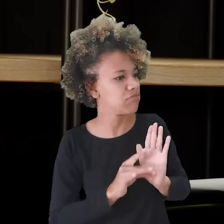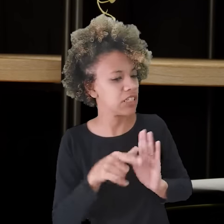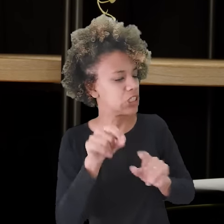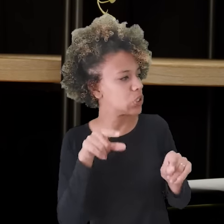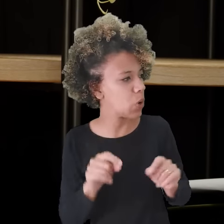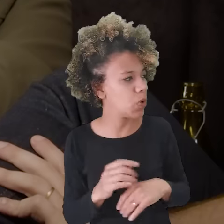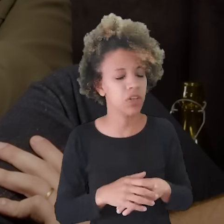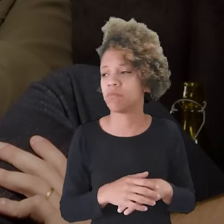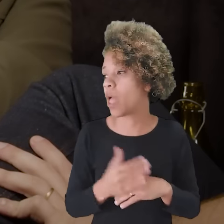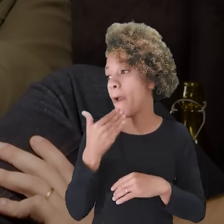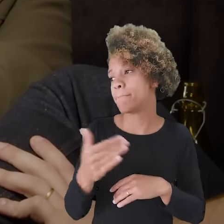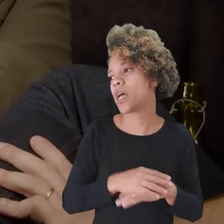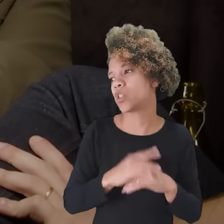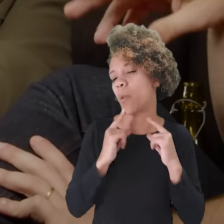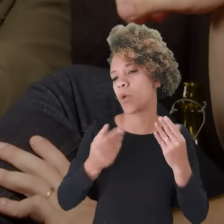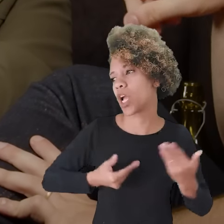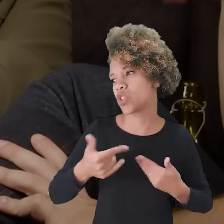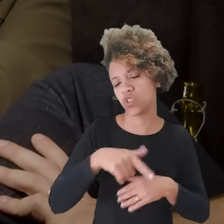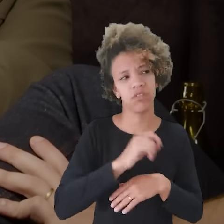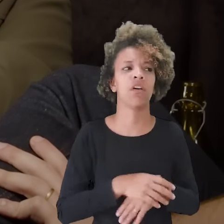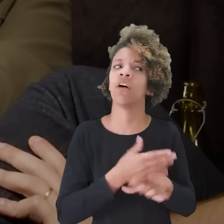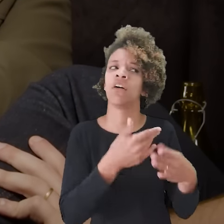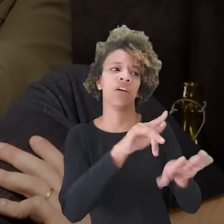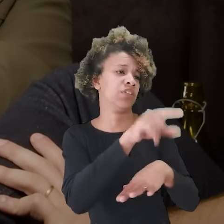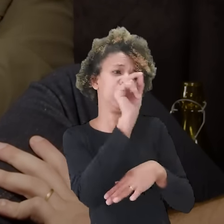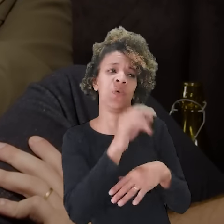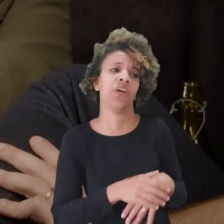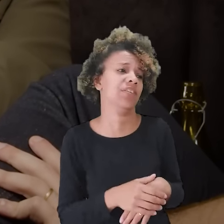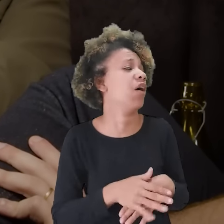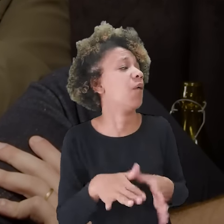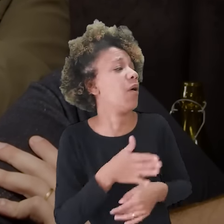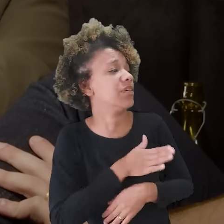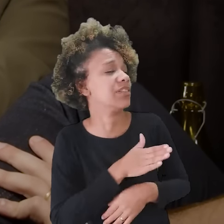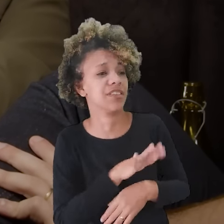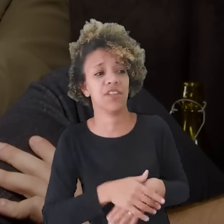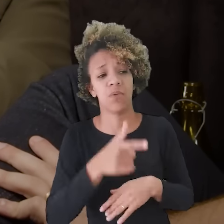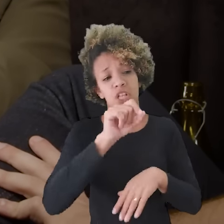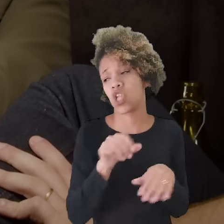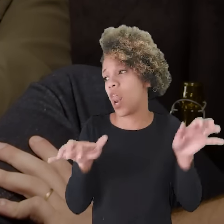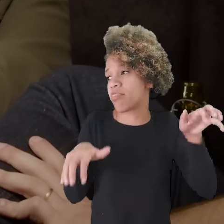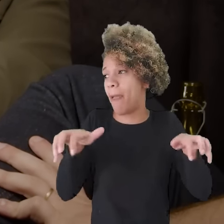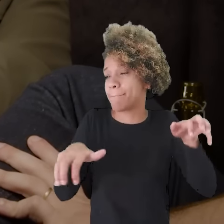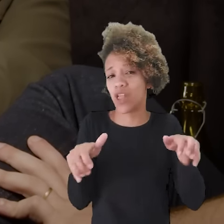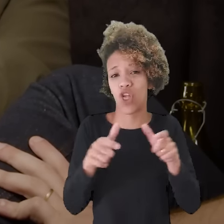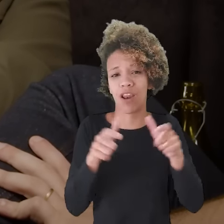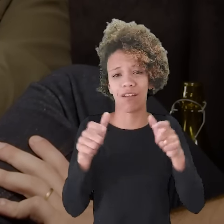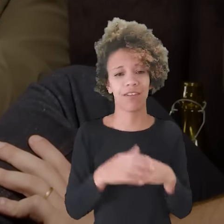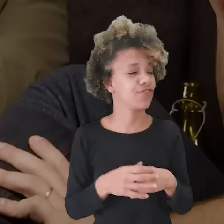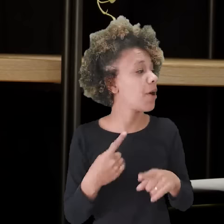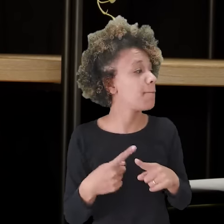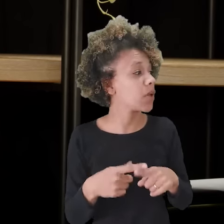para a escolha do tipo você olha qual foi o racismo escolha escolha uma patola grande